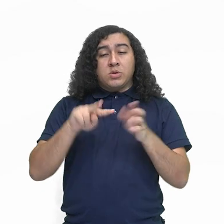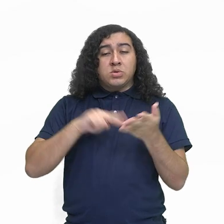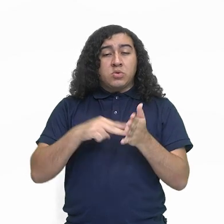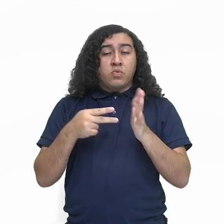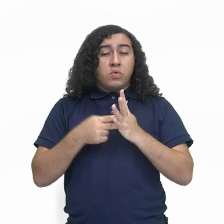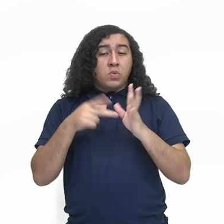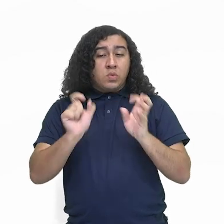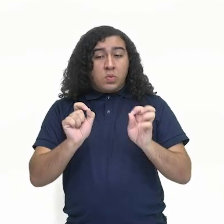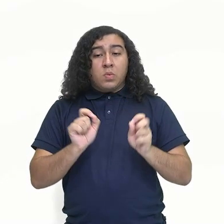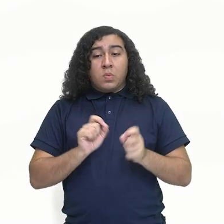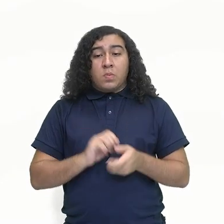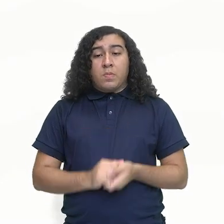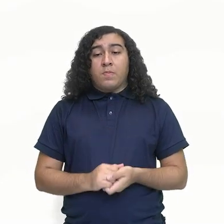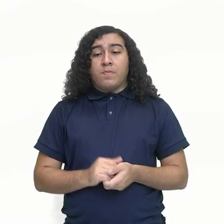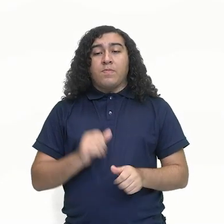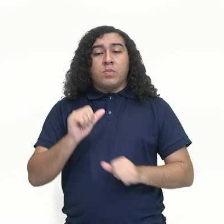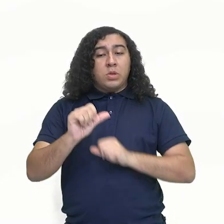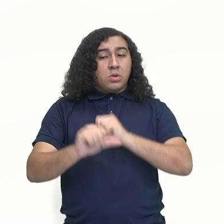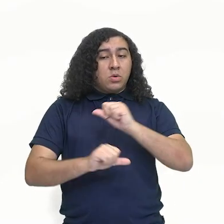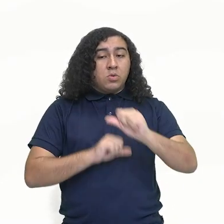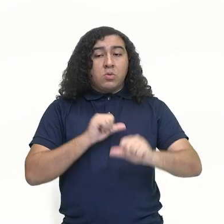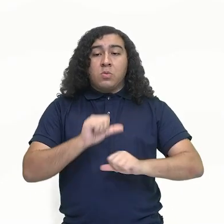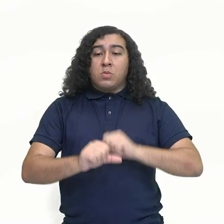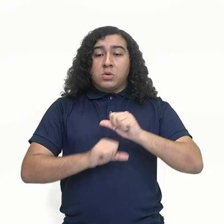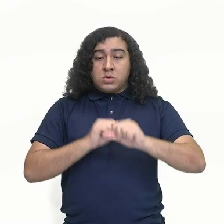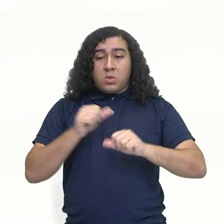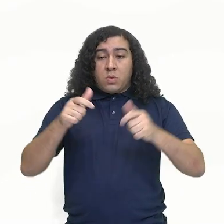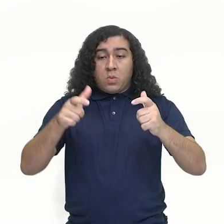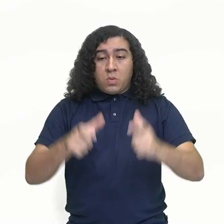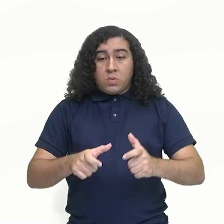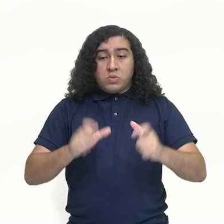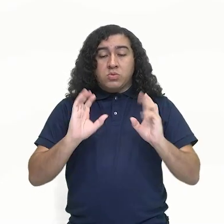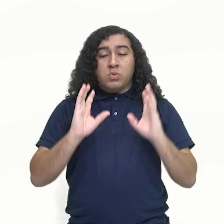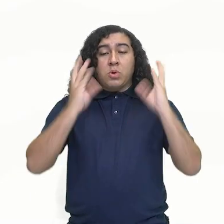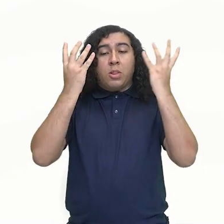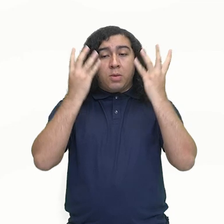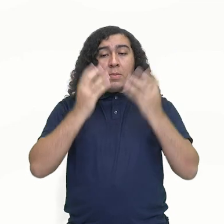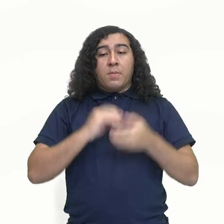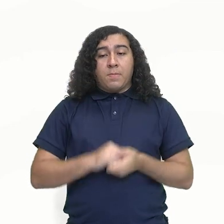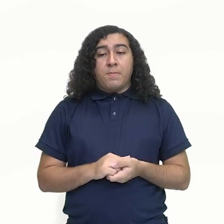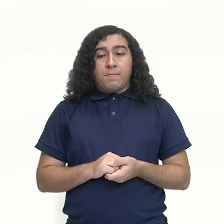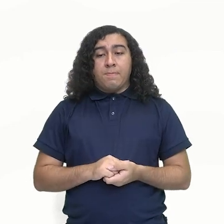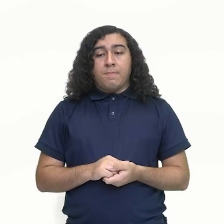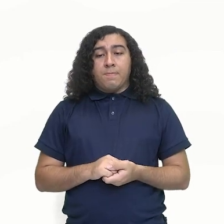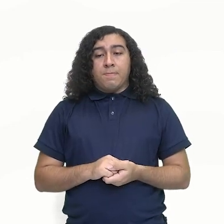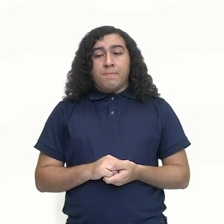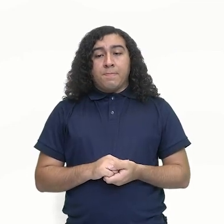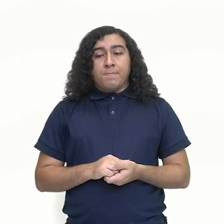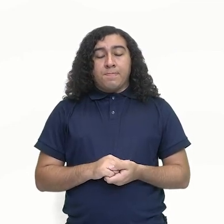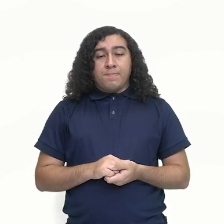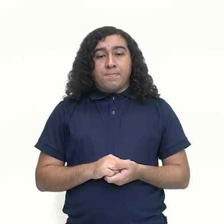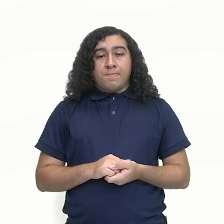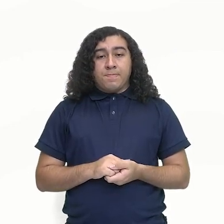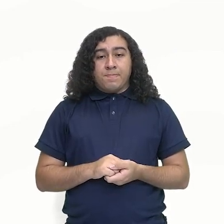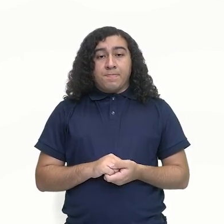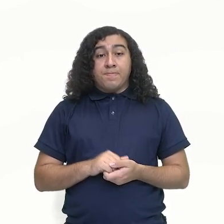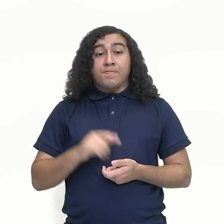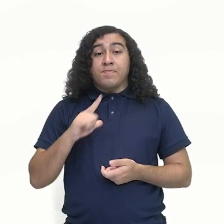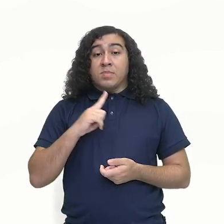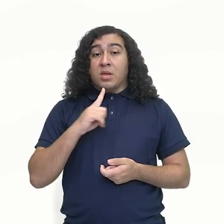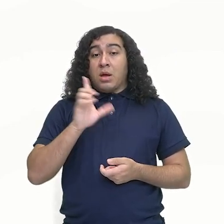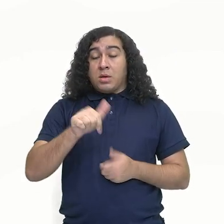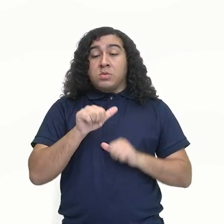na alteração, nas mudanças, né, do clima, gente. Então, a gente tem aqui essas